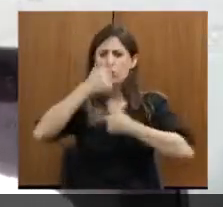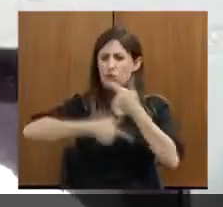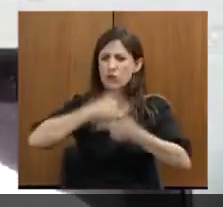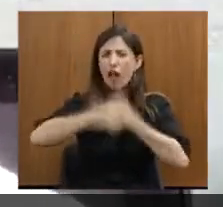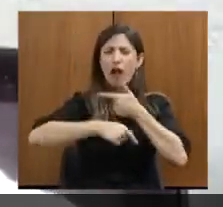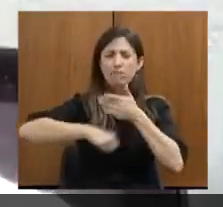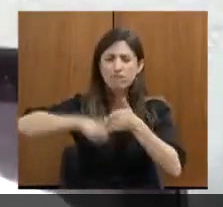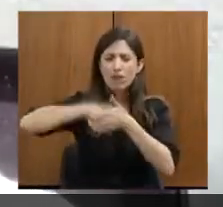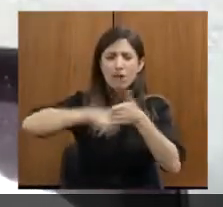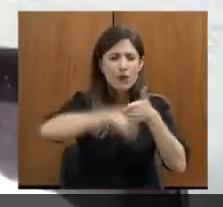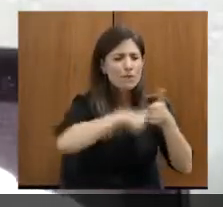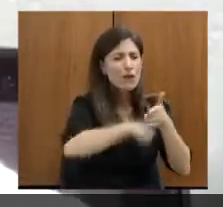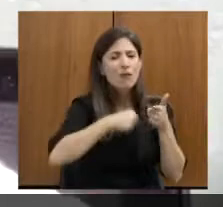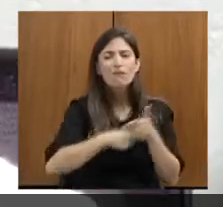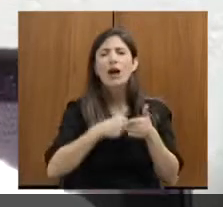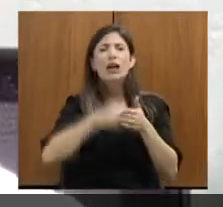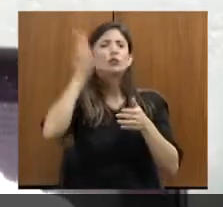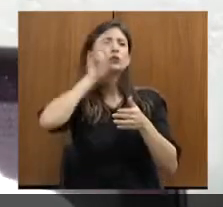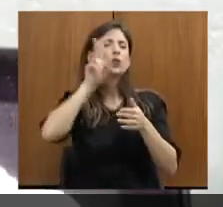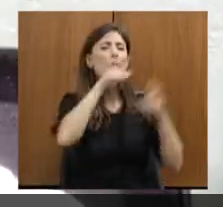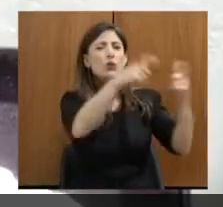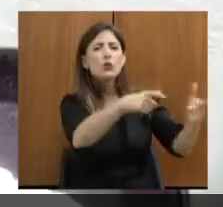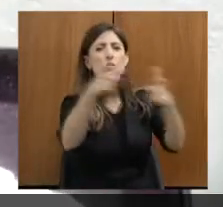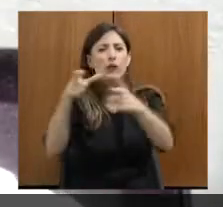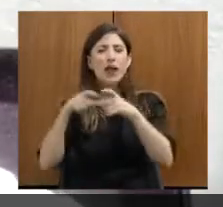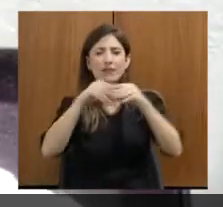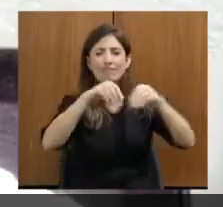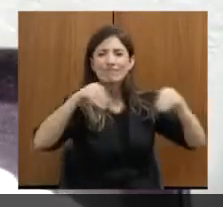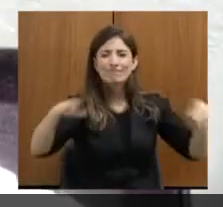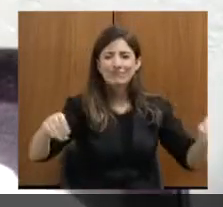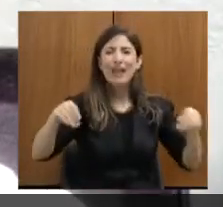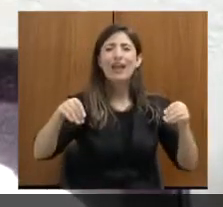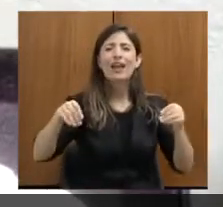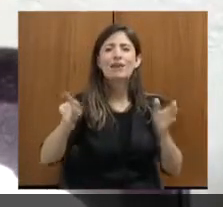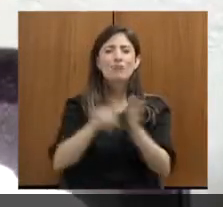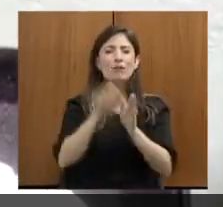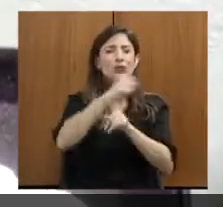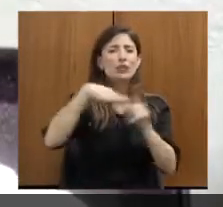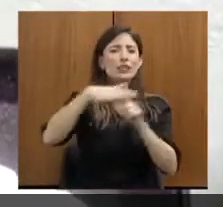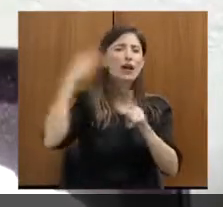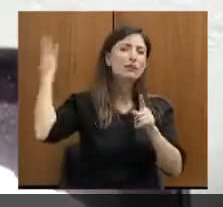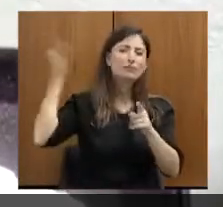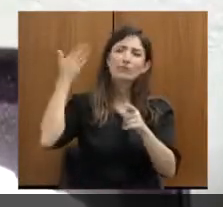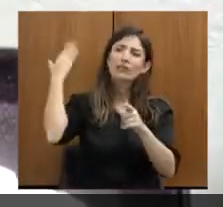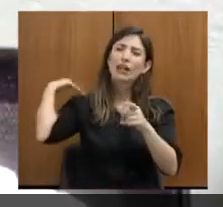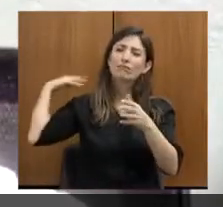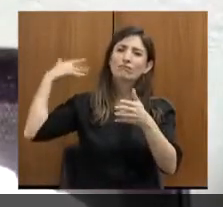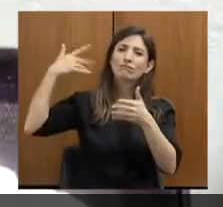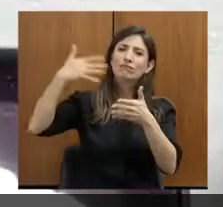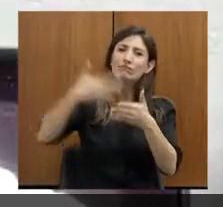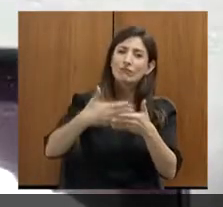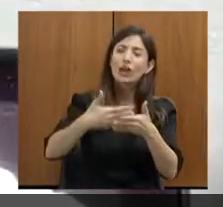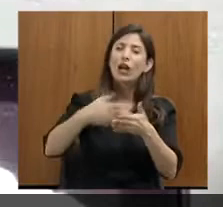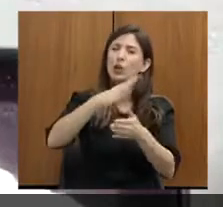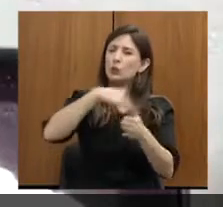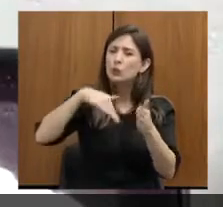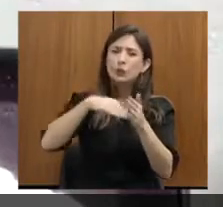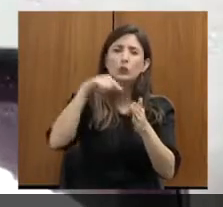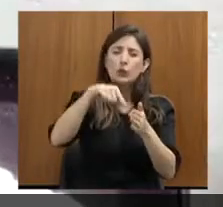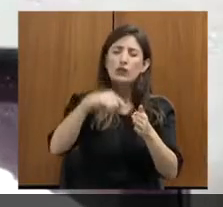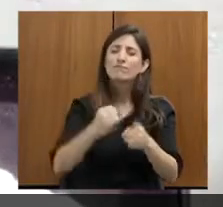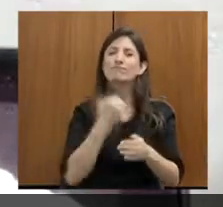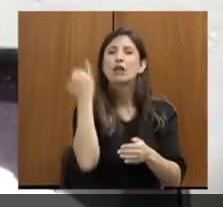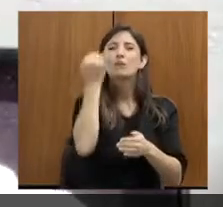lilás né span nesses lugares a sociedade de ter que instituíram nos inspirem para que a gente consiga contar